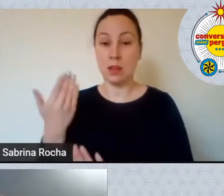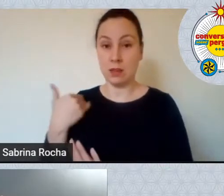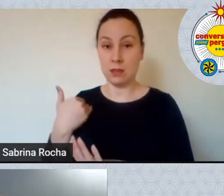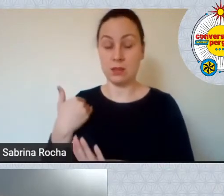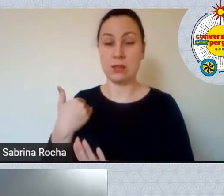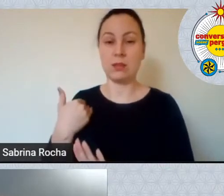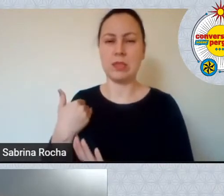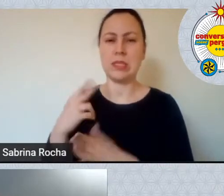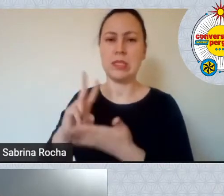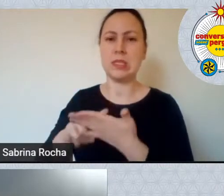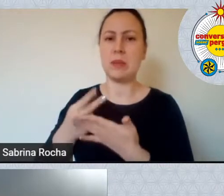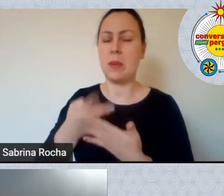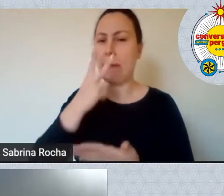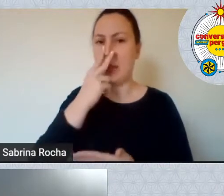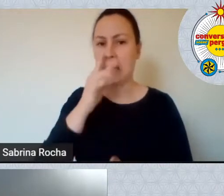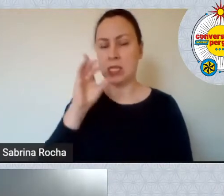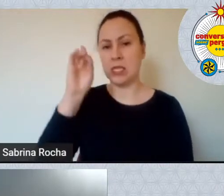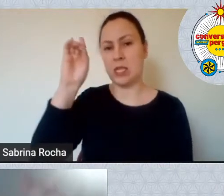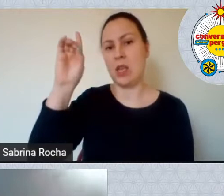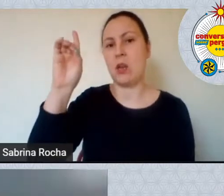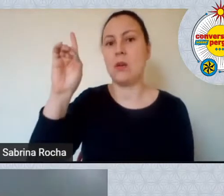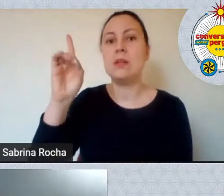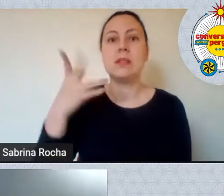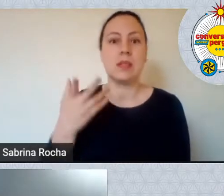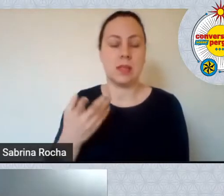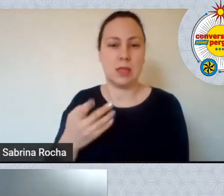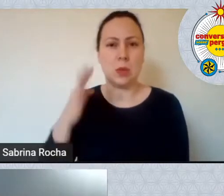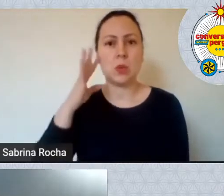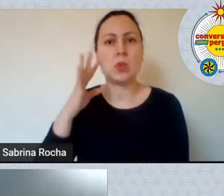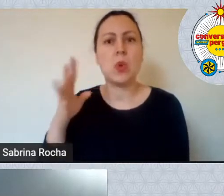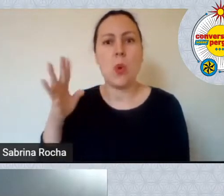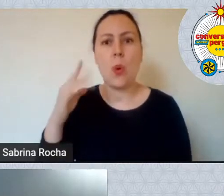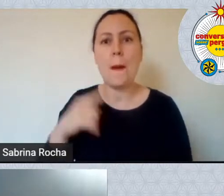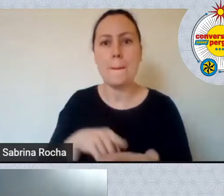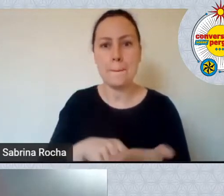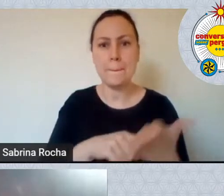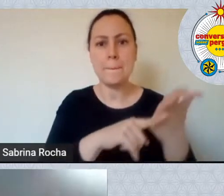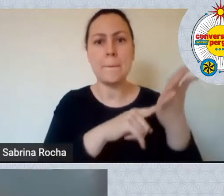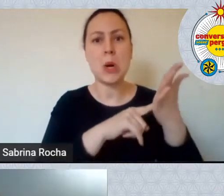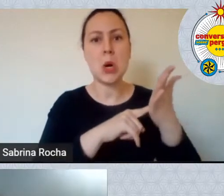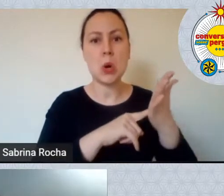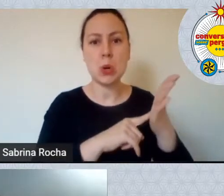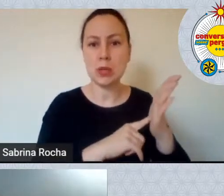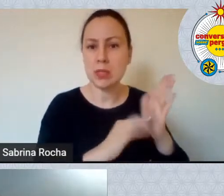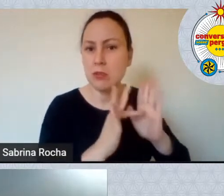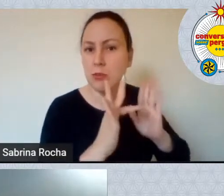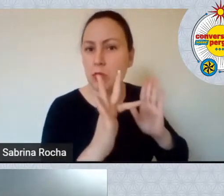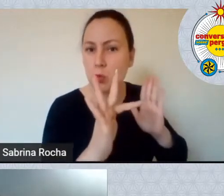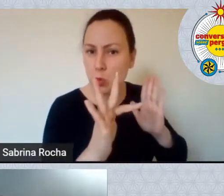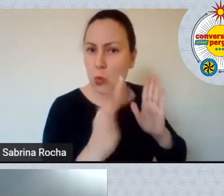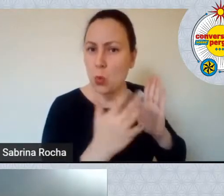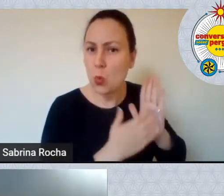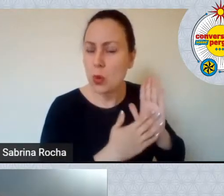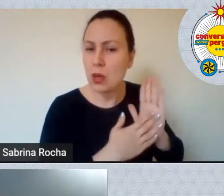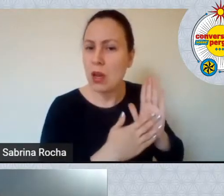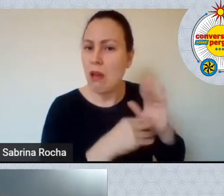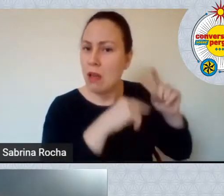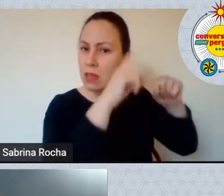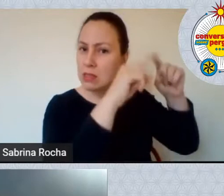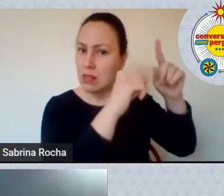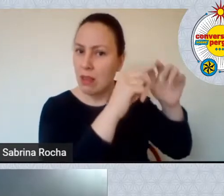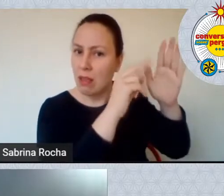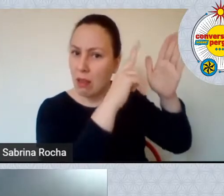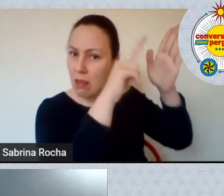meio divinatória. Então o sonho revela o que está escrito no destino, está escrito nas estrelas, ele é uma janela